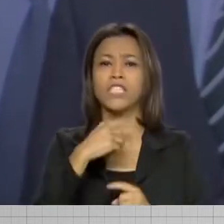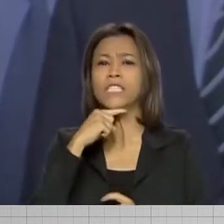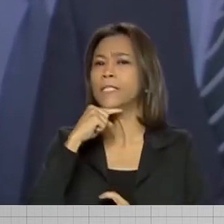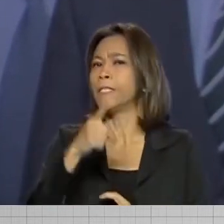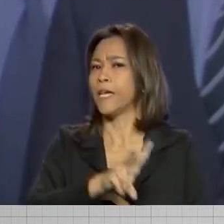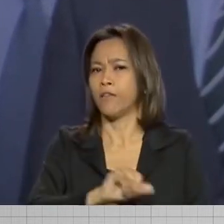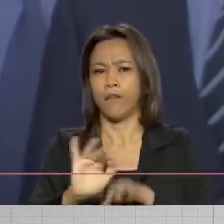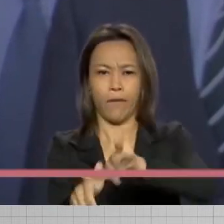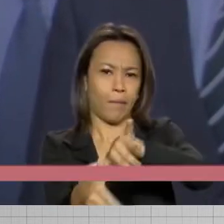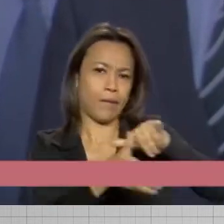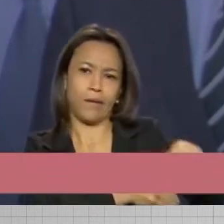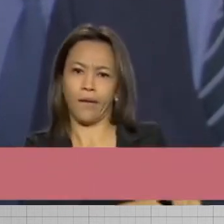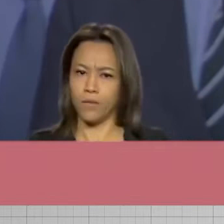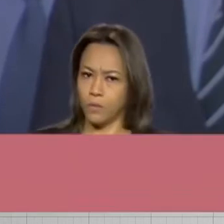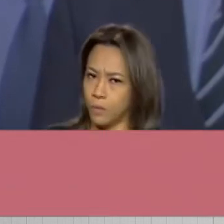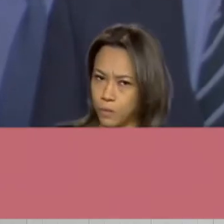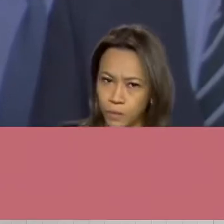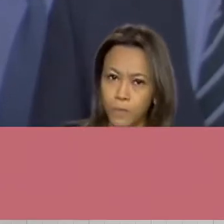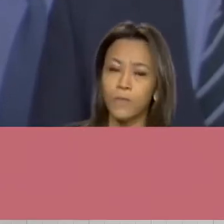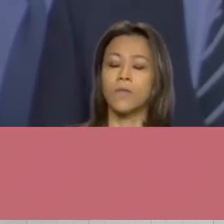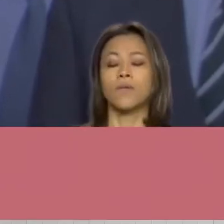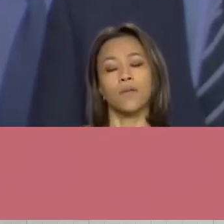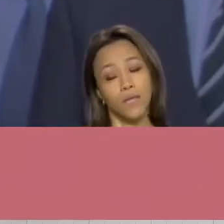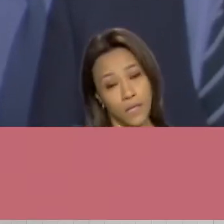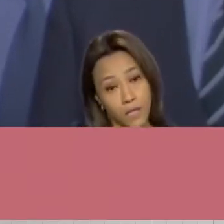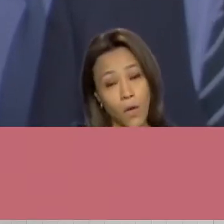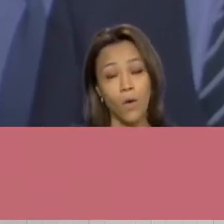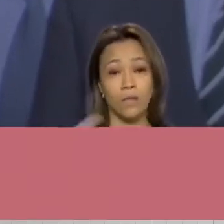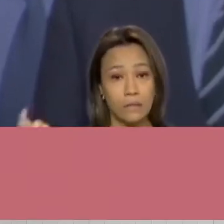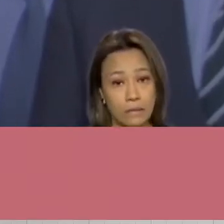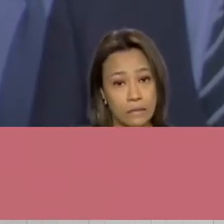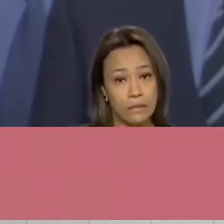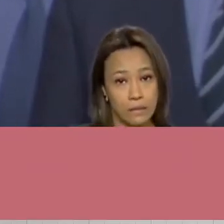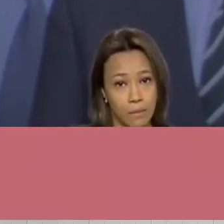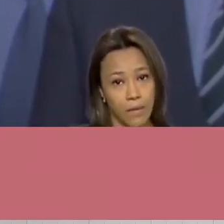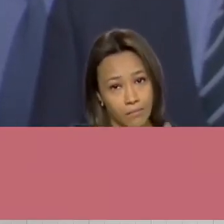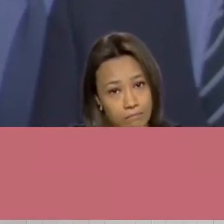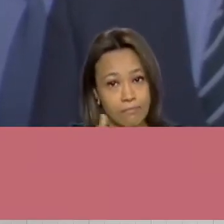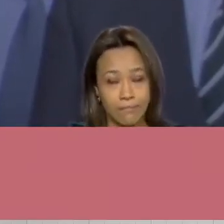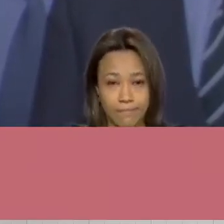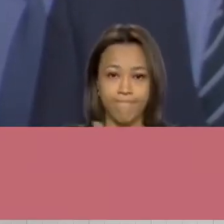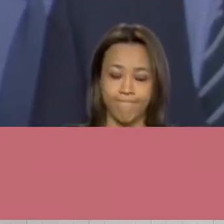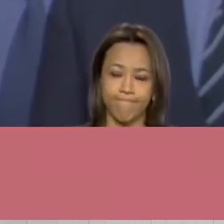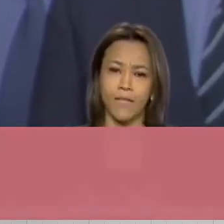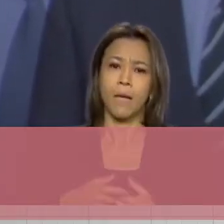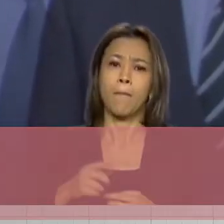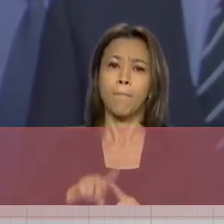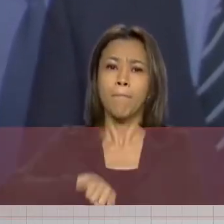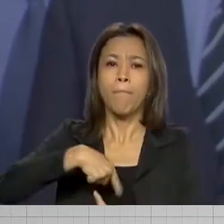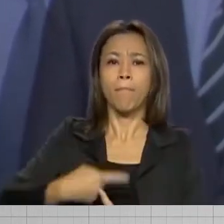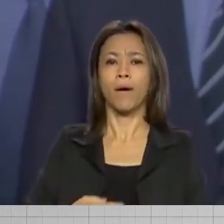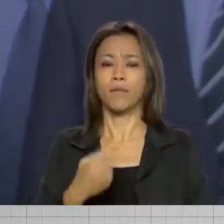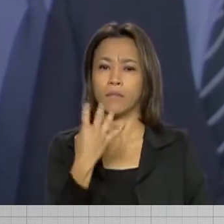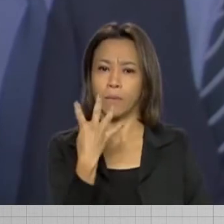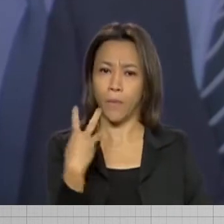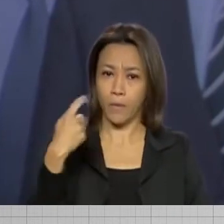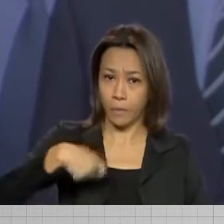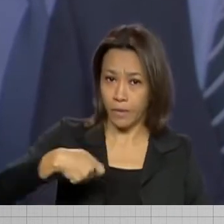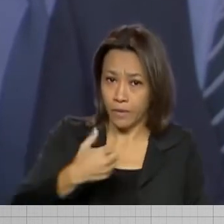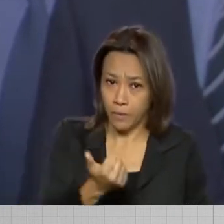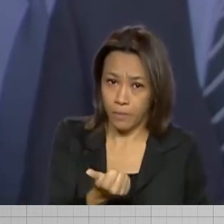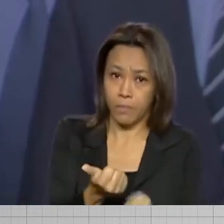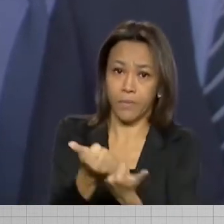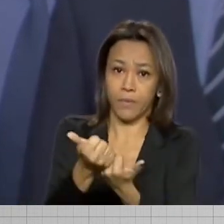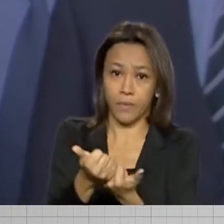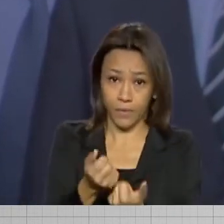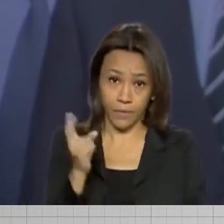Dentro da nossa ideia do que é possível fazer com os recursos que nós temos, estender por 4 meses